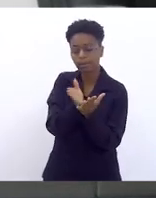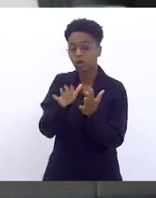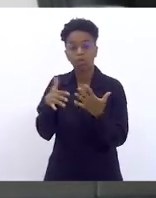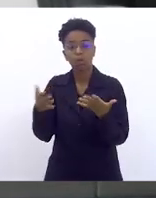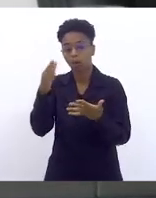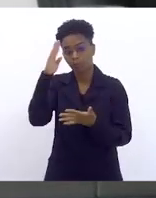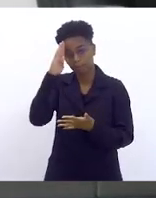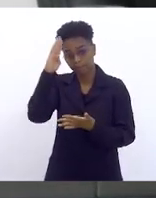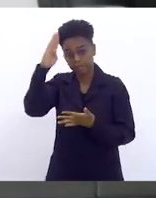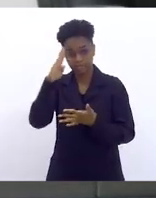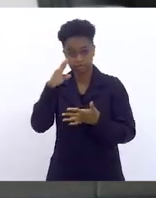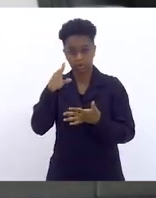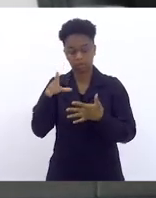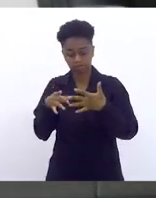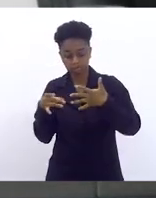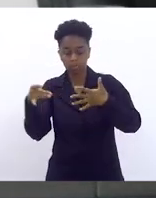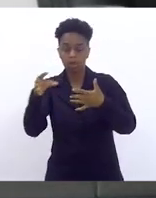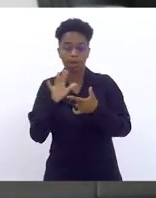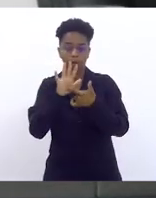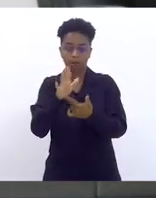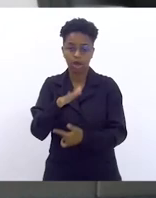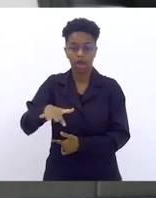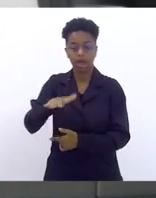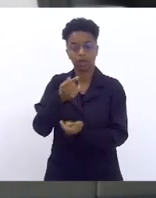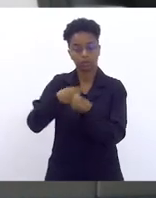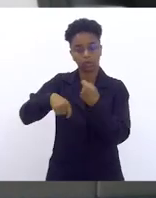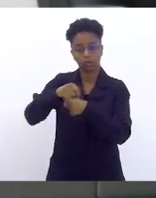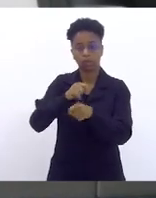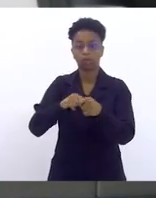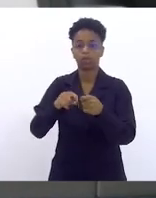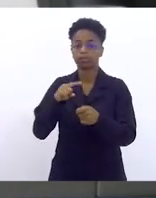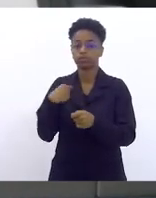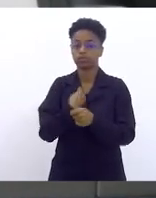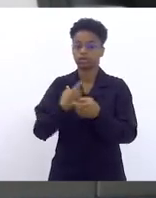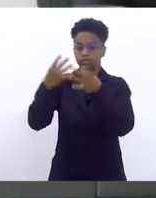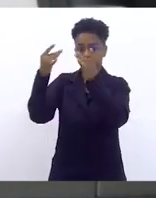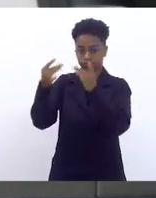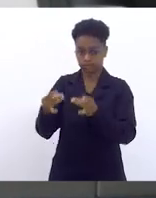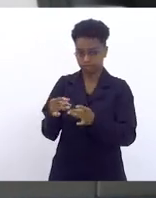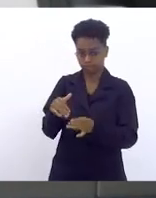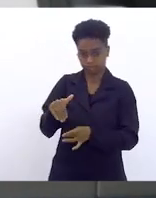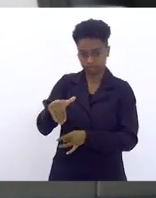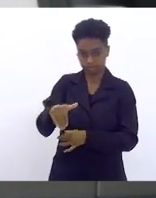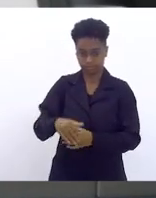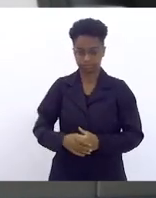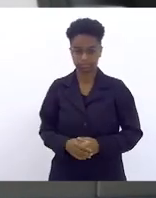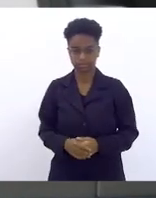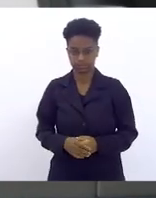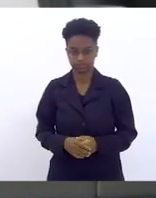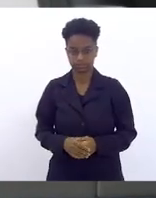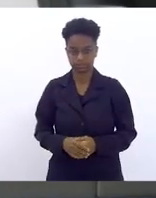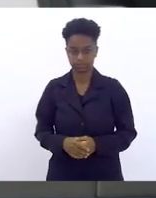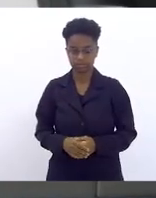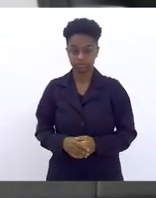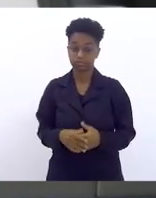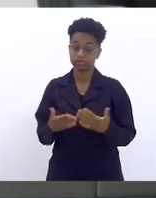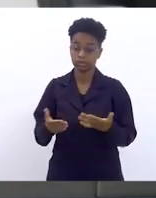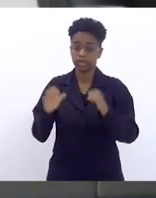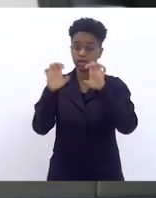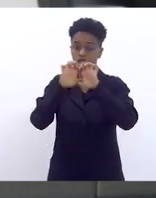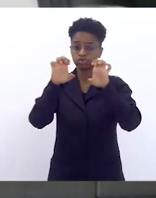representados nos complexos econômicos que nós apresentaremos aqui a estrutura de